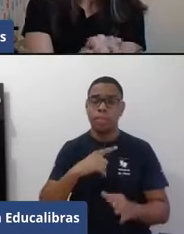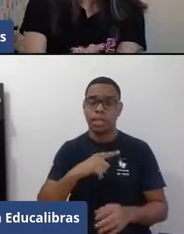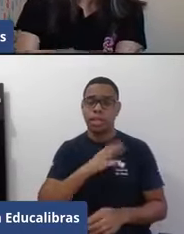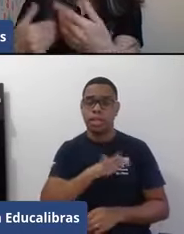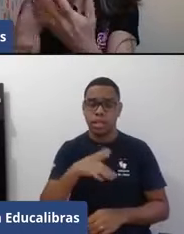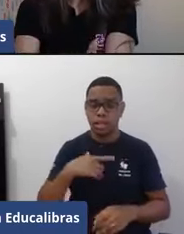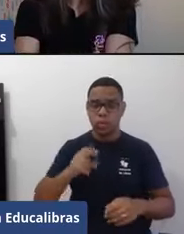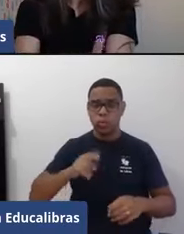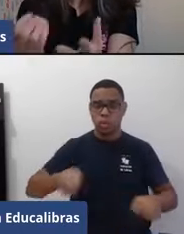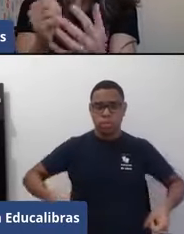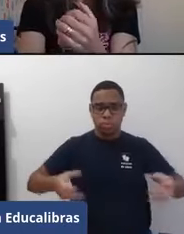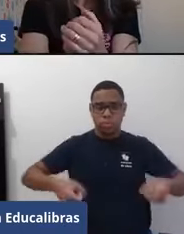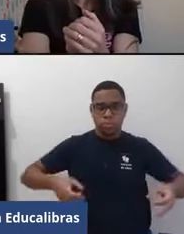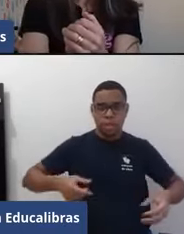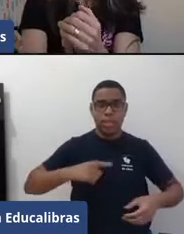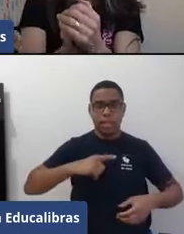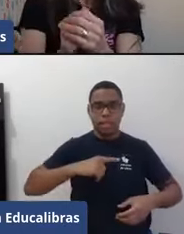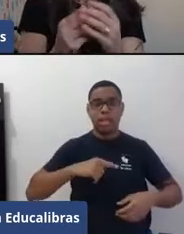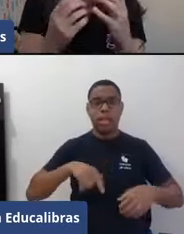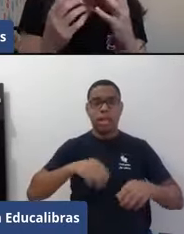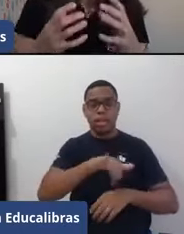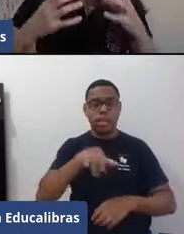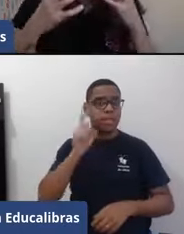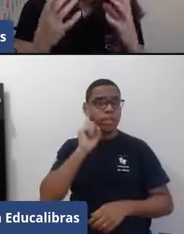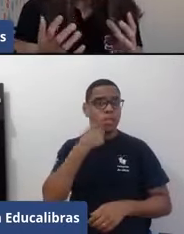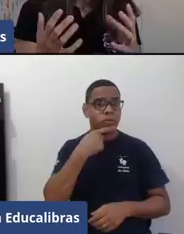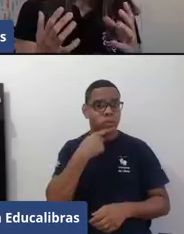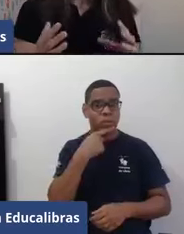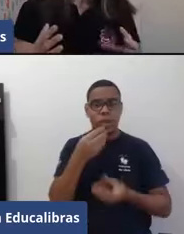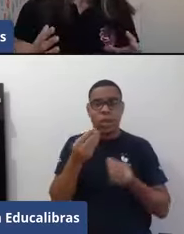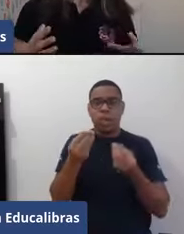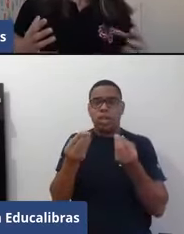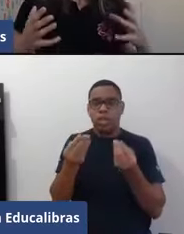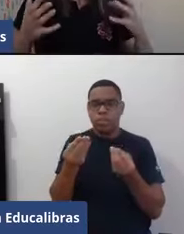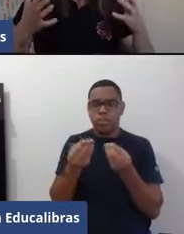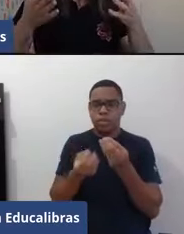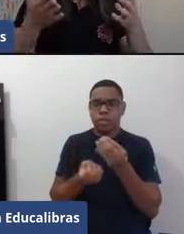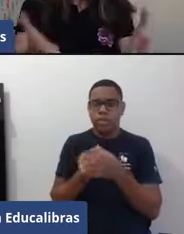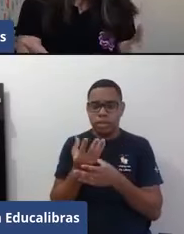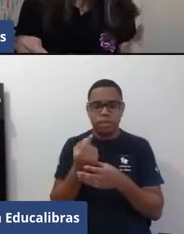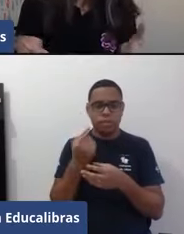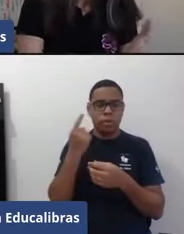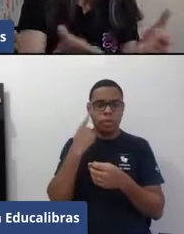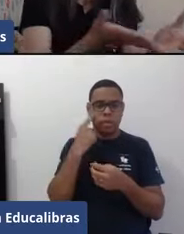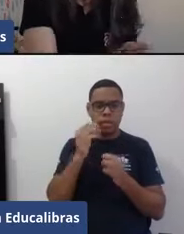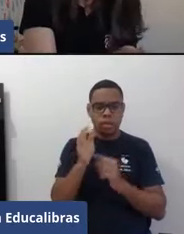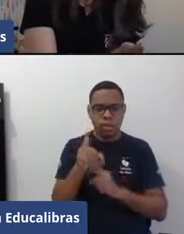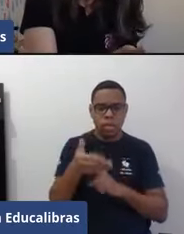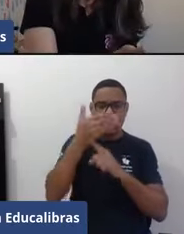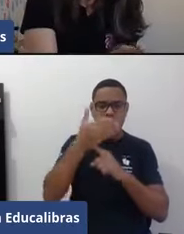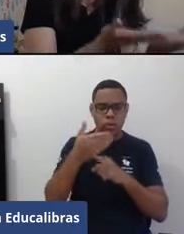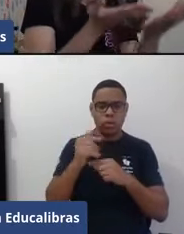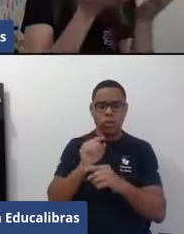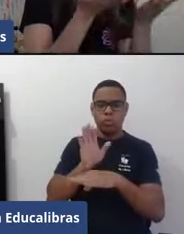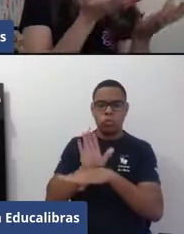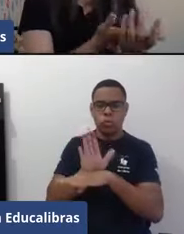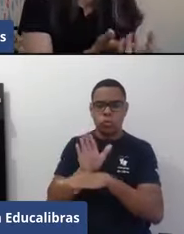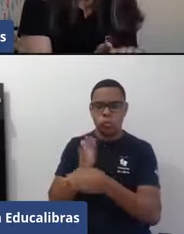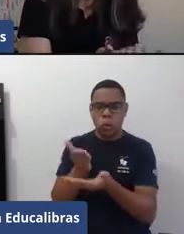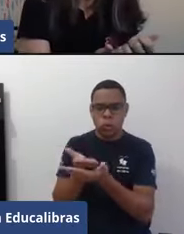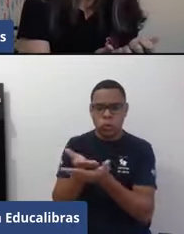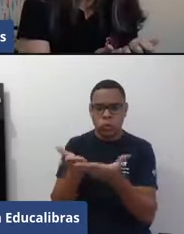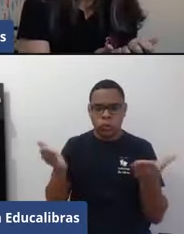de rodas, ou uma criança que é surda. Como que eu crio, como que eu busco as tecnologias que vão dar assistência,